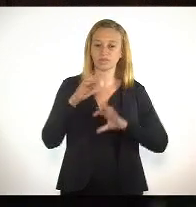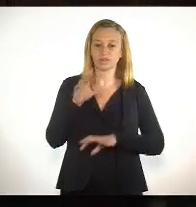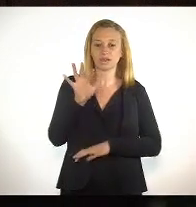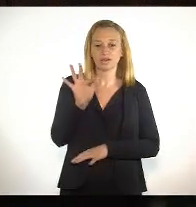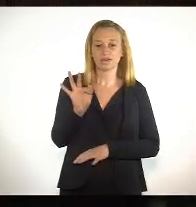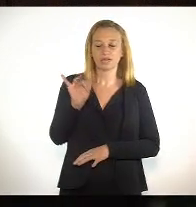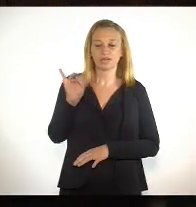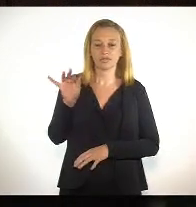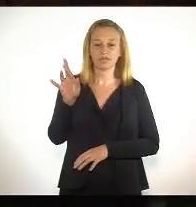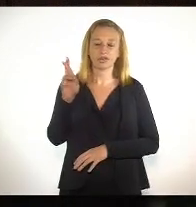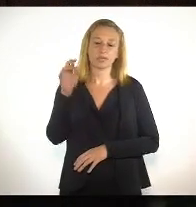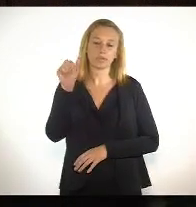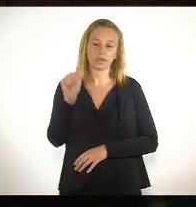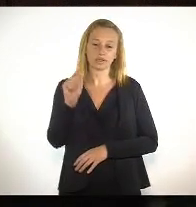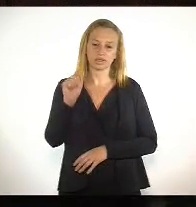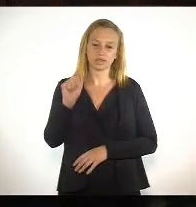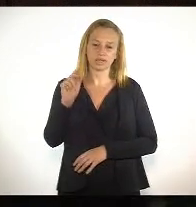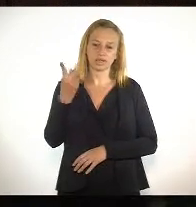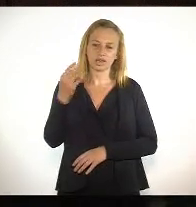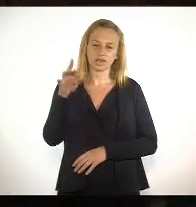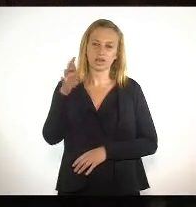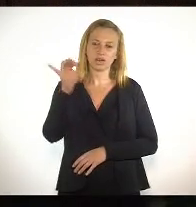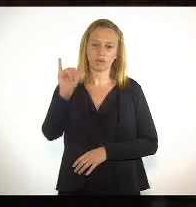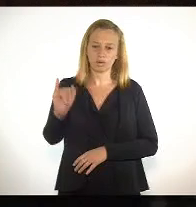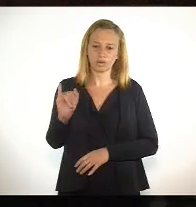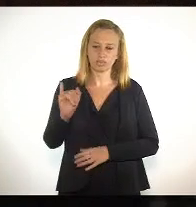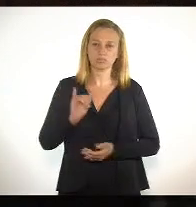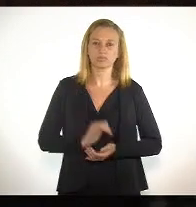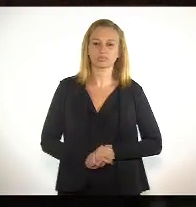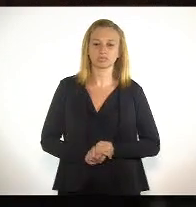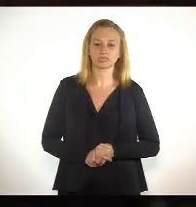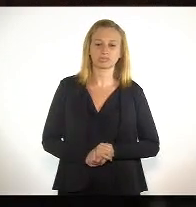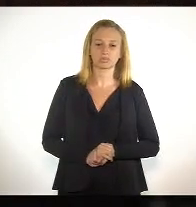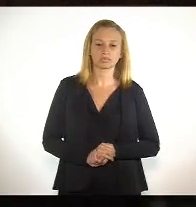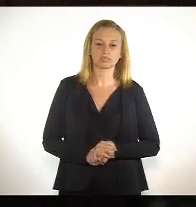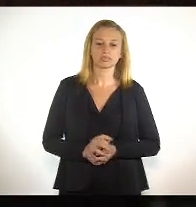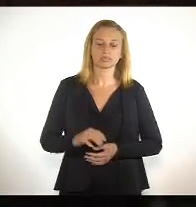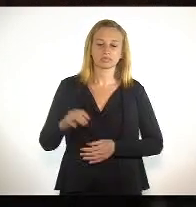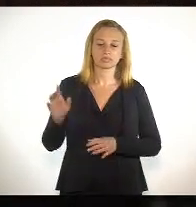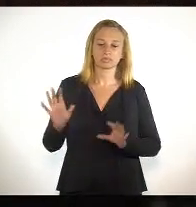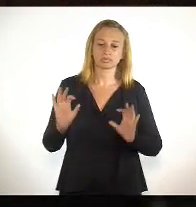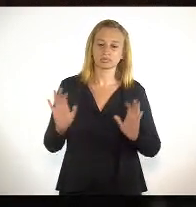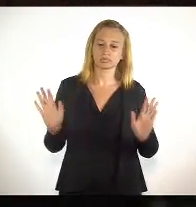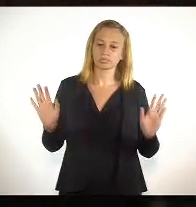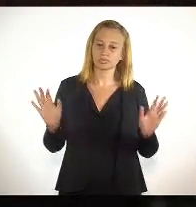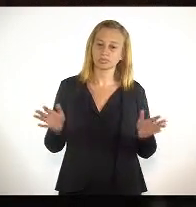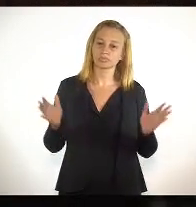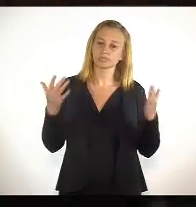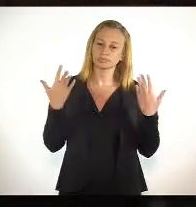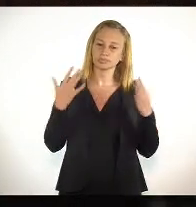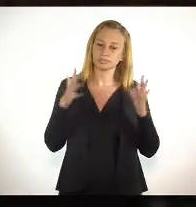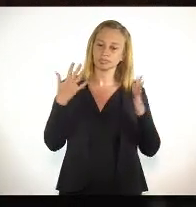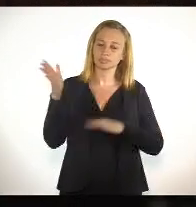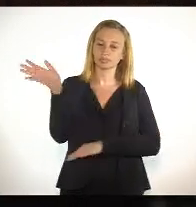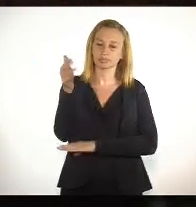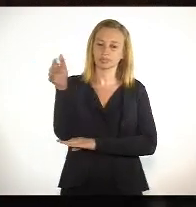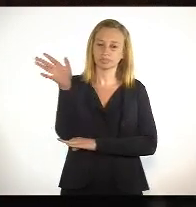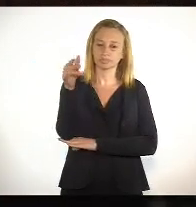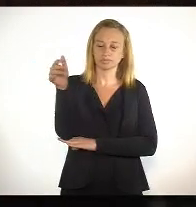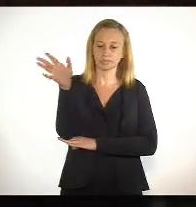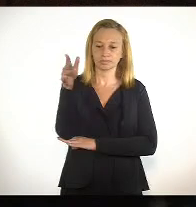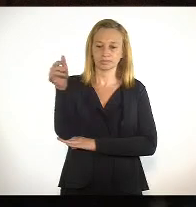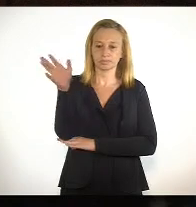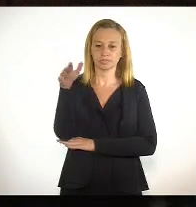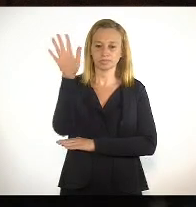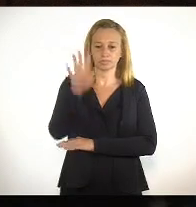de Herói, que é um enaltecimento à nossa bandeira, a bandeira nacional. Então